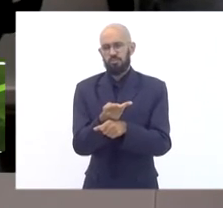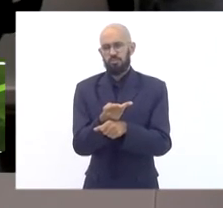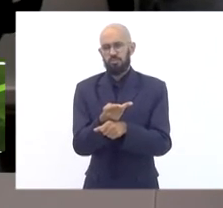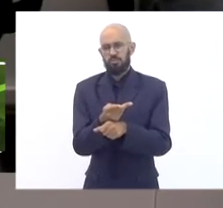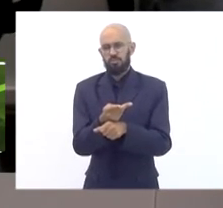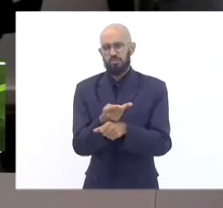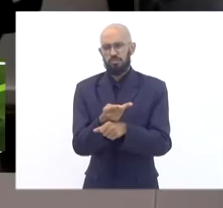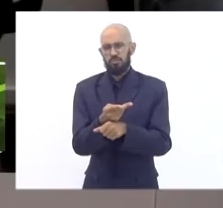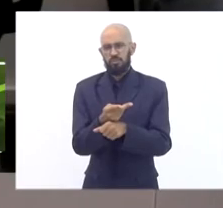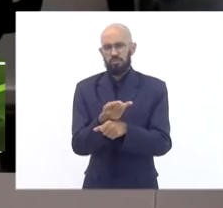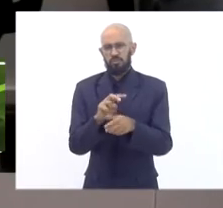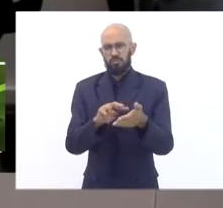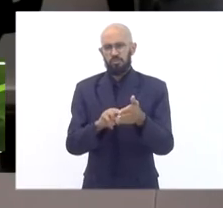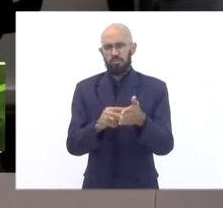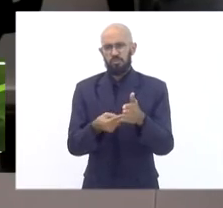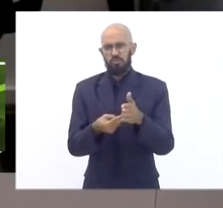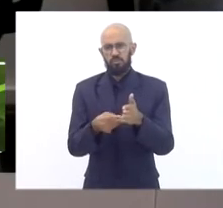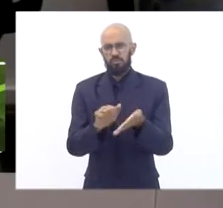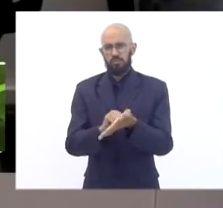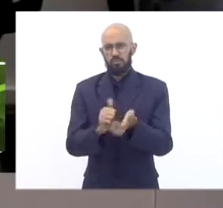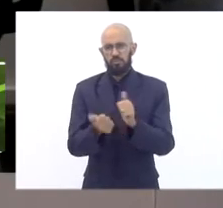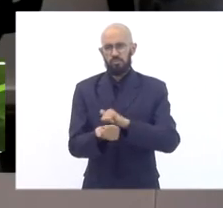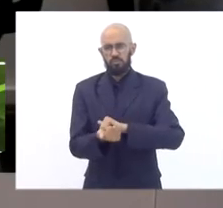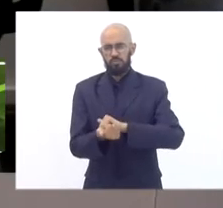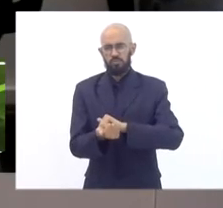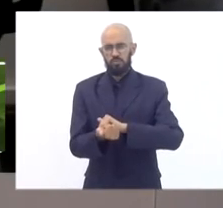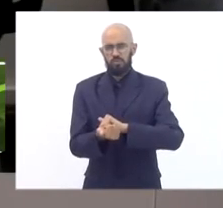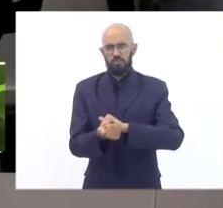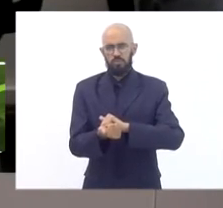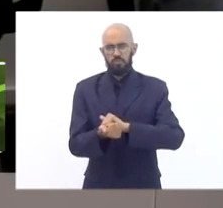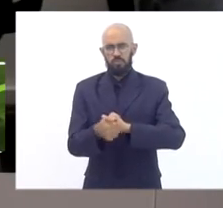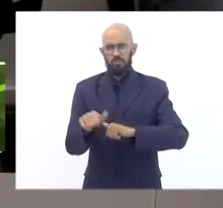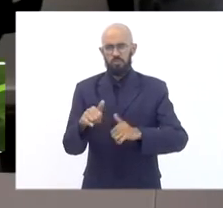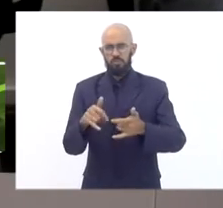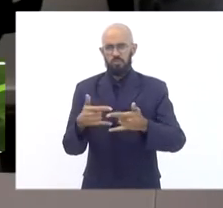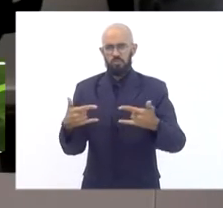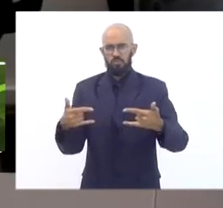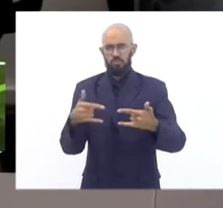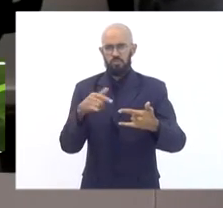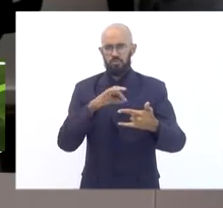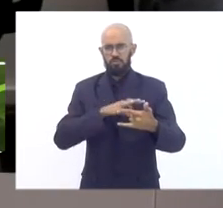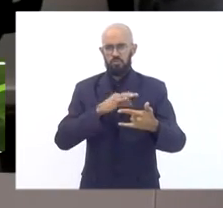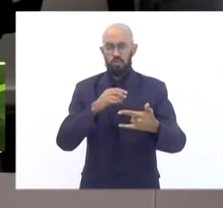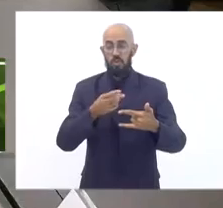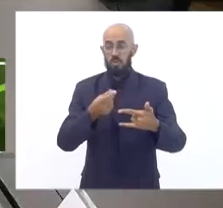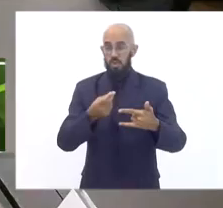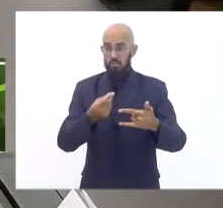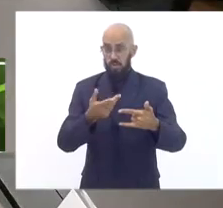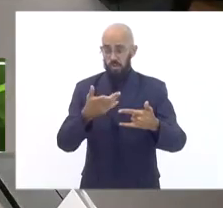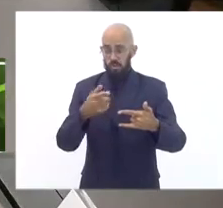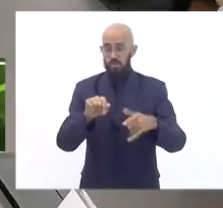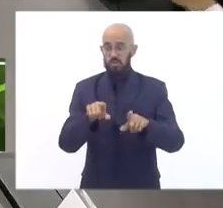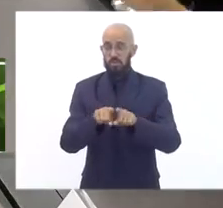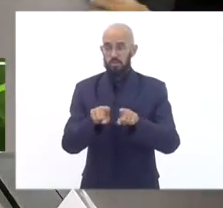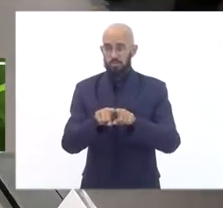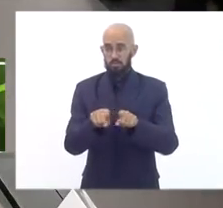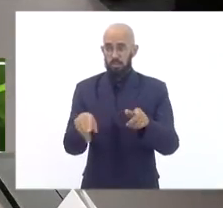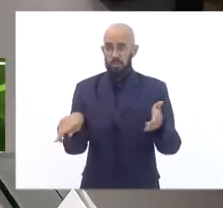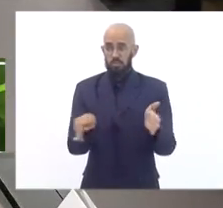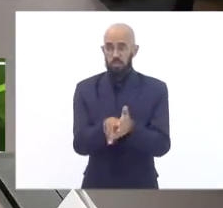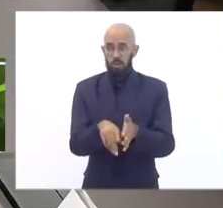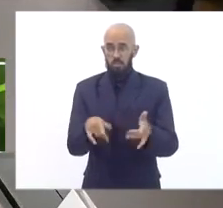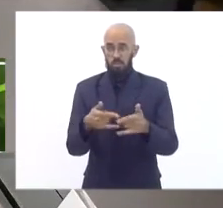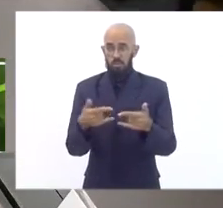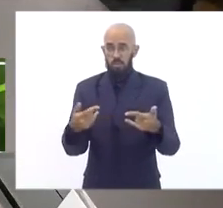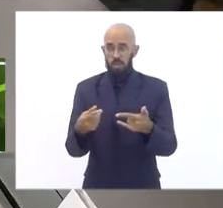modicidade tarifária e também, além da gente buscar a repactuação da própria tarifa, tentar acabar com o